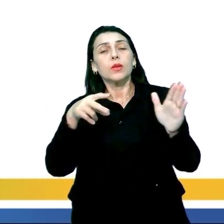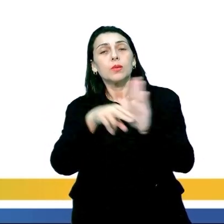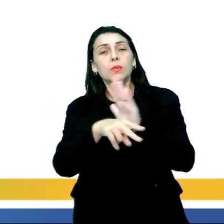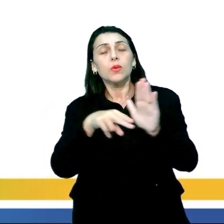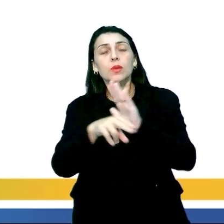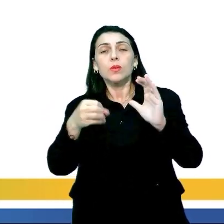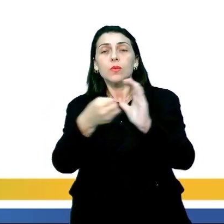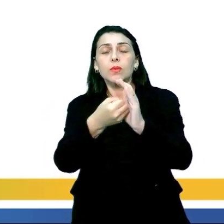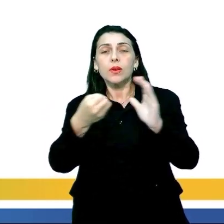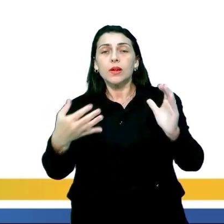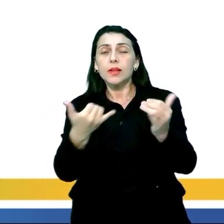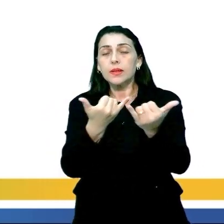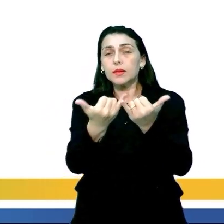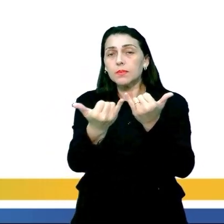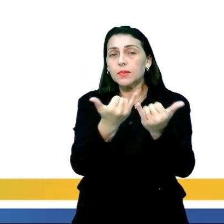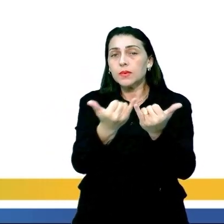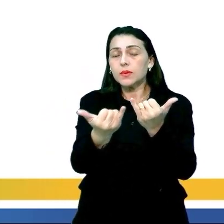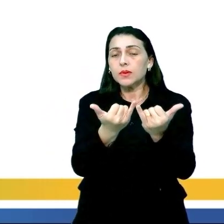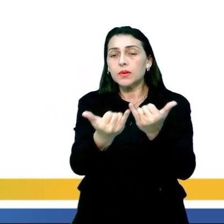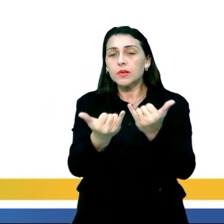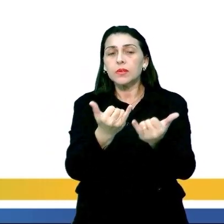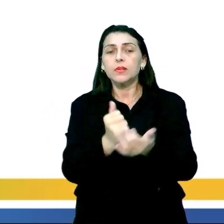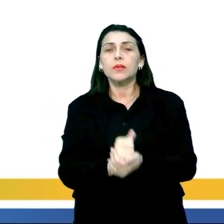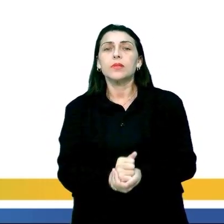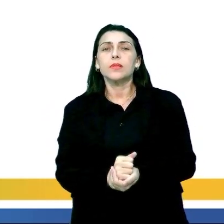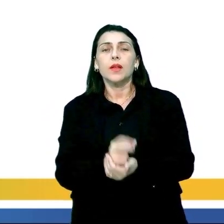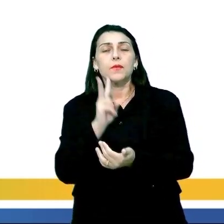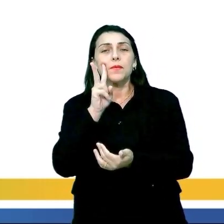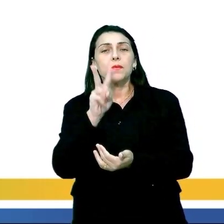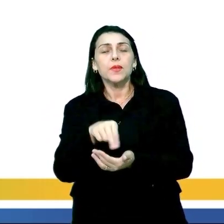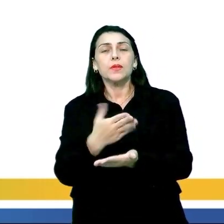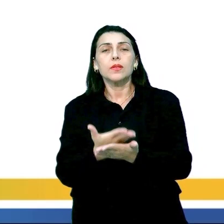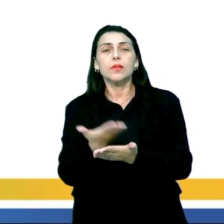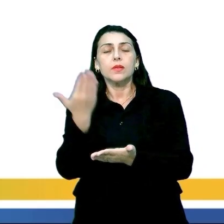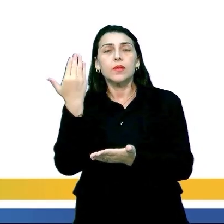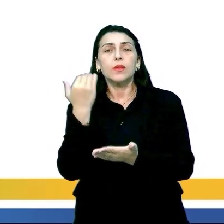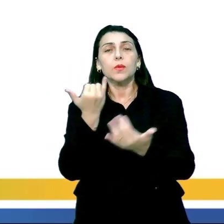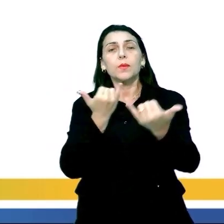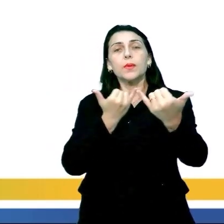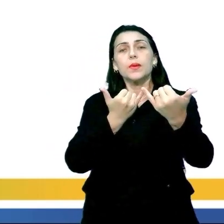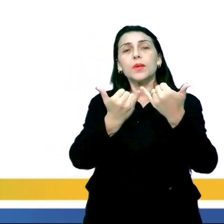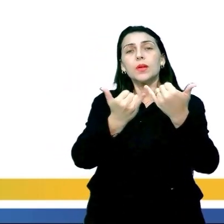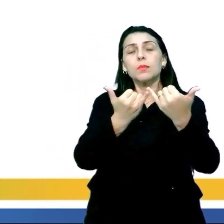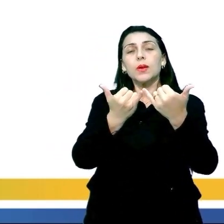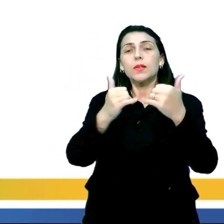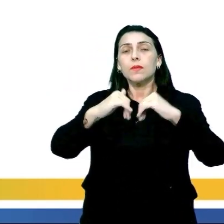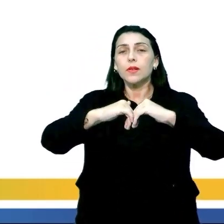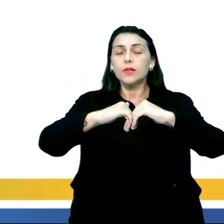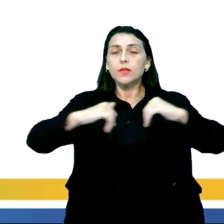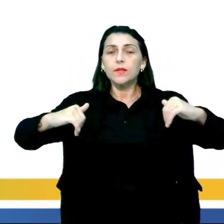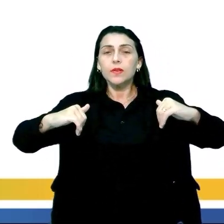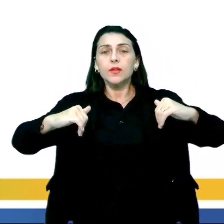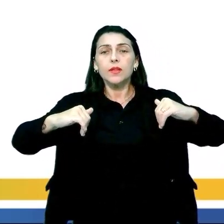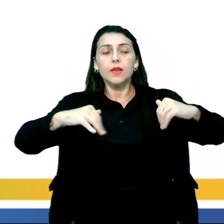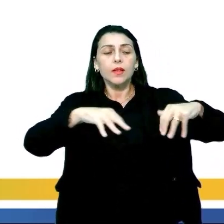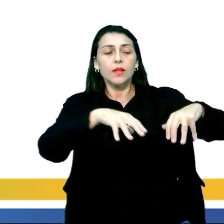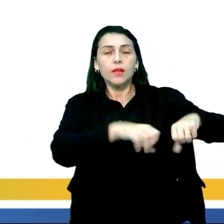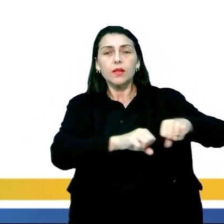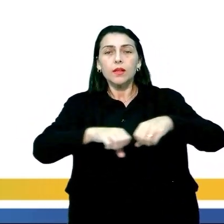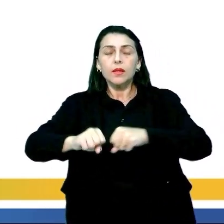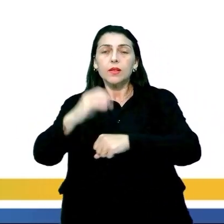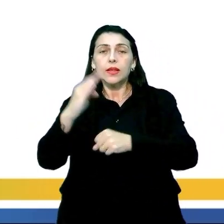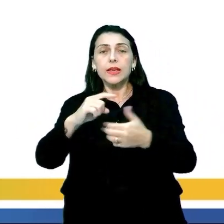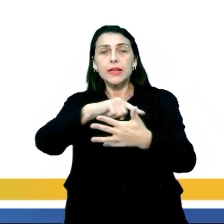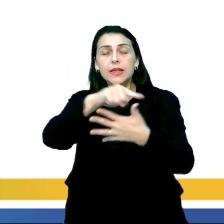com características semelhantes. A gente viu na aula passada que o IBGE vai dividir aí o território brasileiro